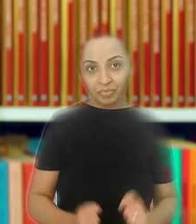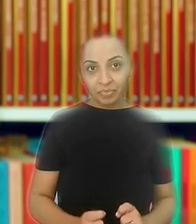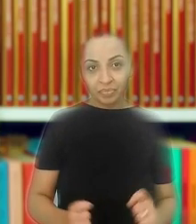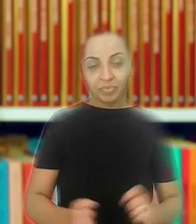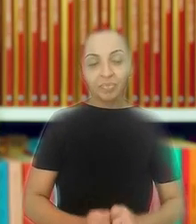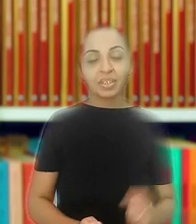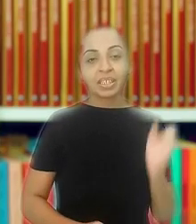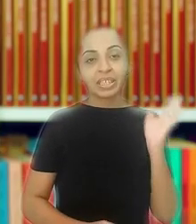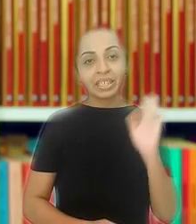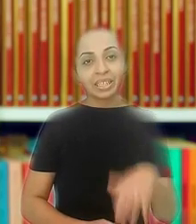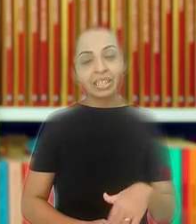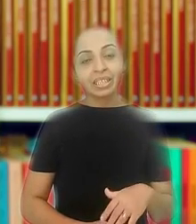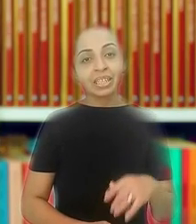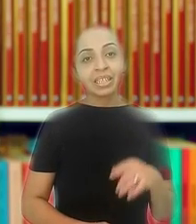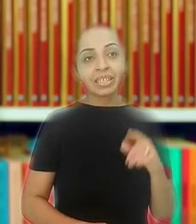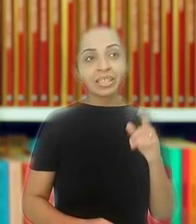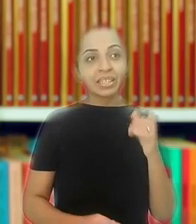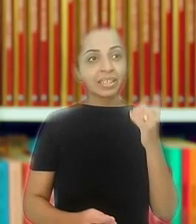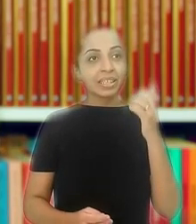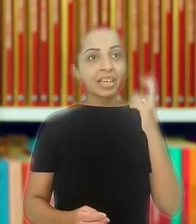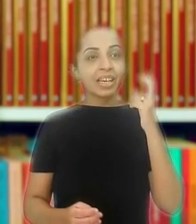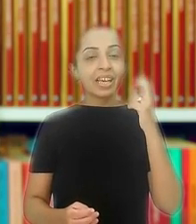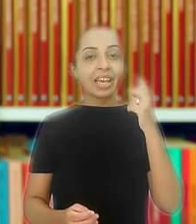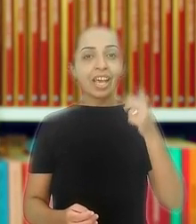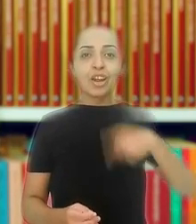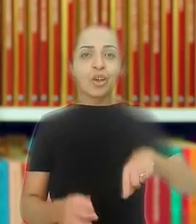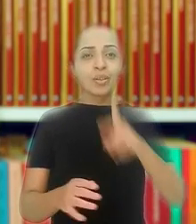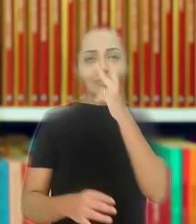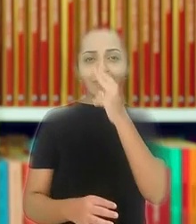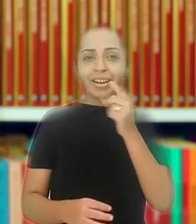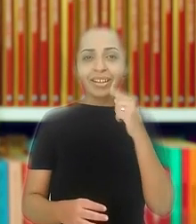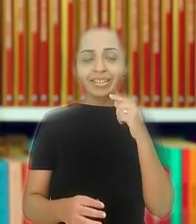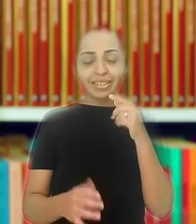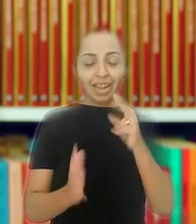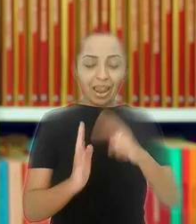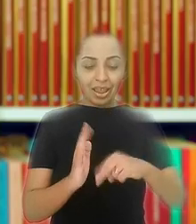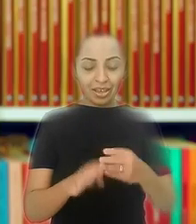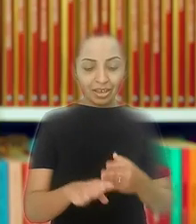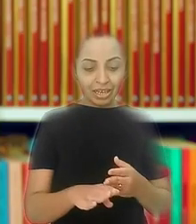consegue trazer cenas muito muito